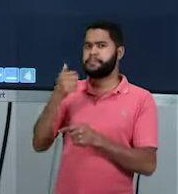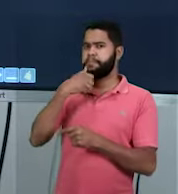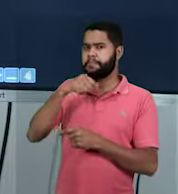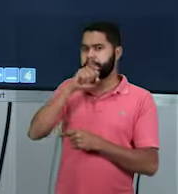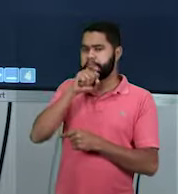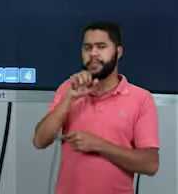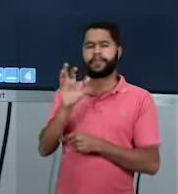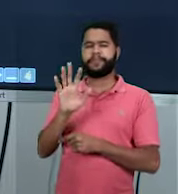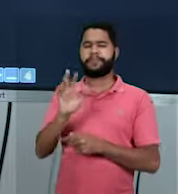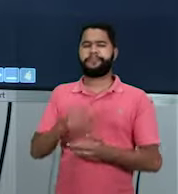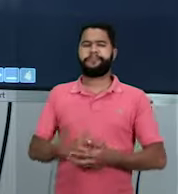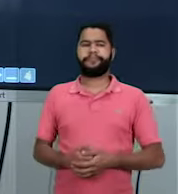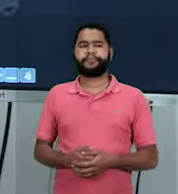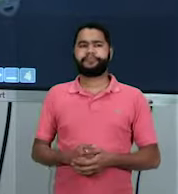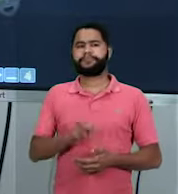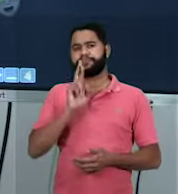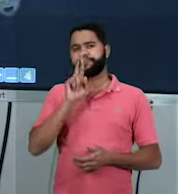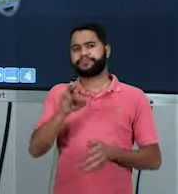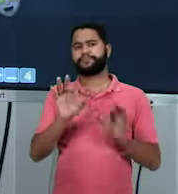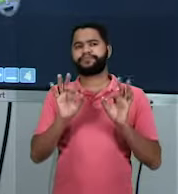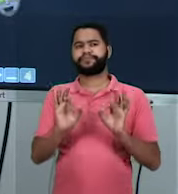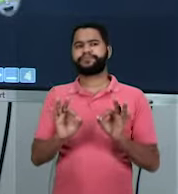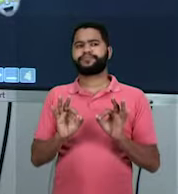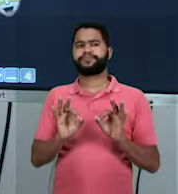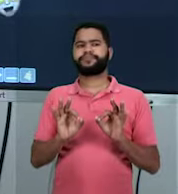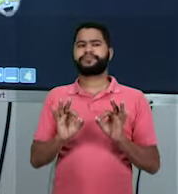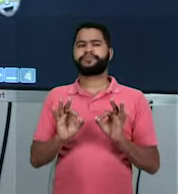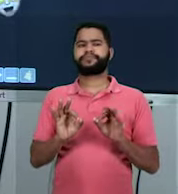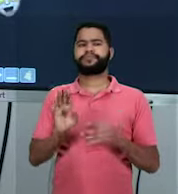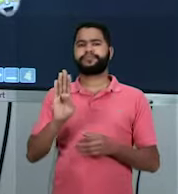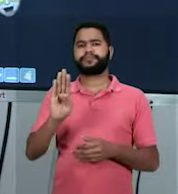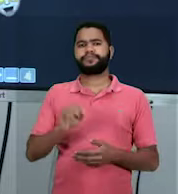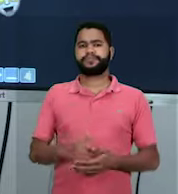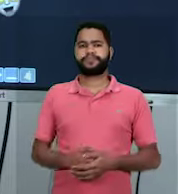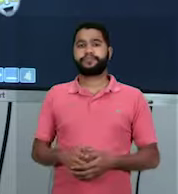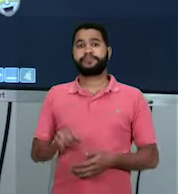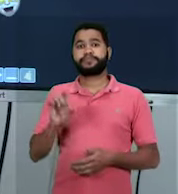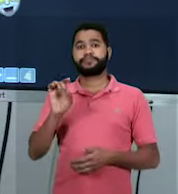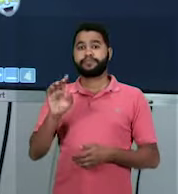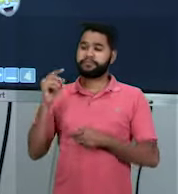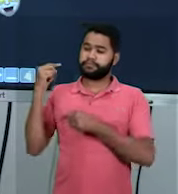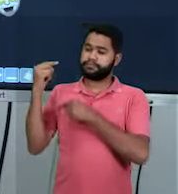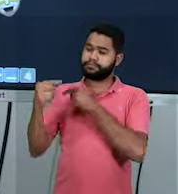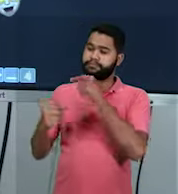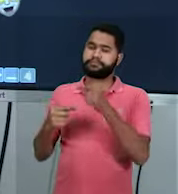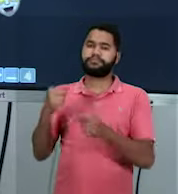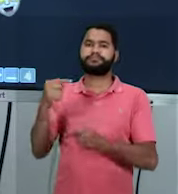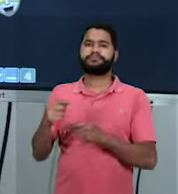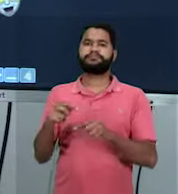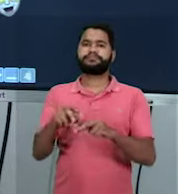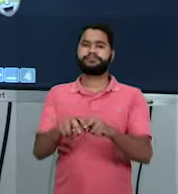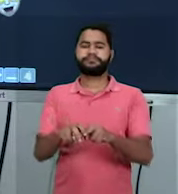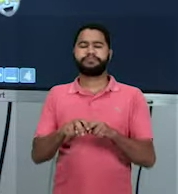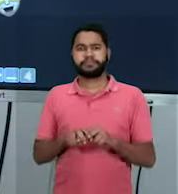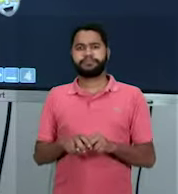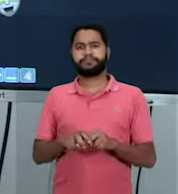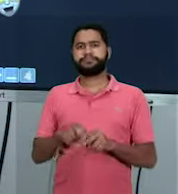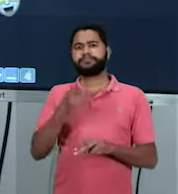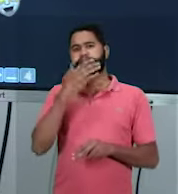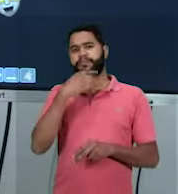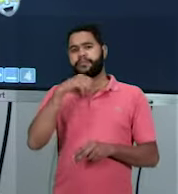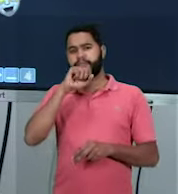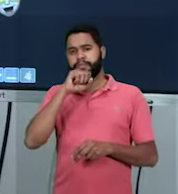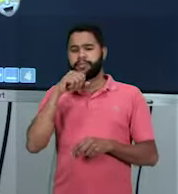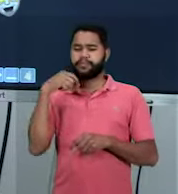mãe. Tá? Então, a resposta correta é a resposta letra B. Só pode ser herdada a partir do pai por